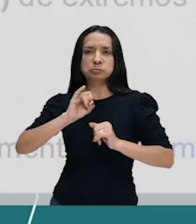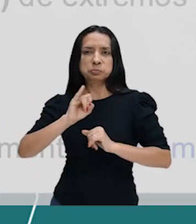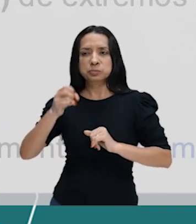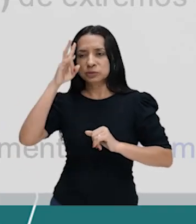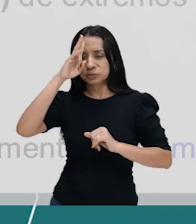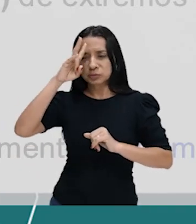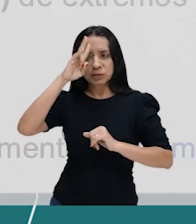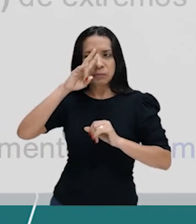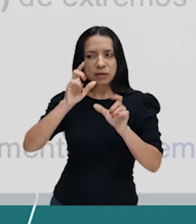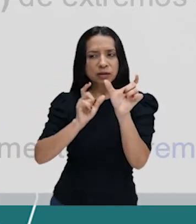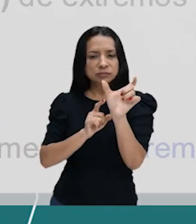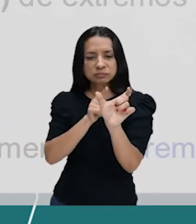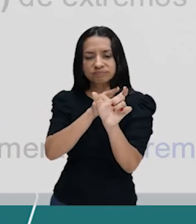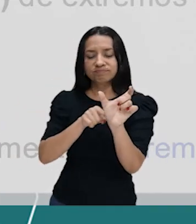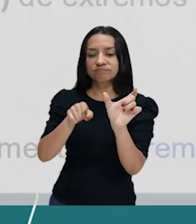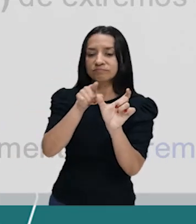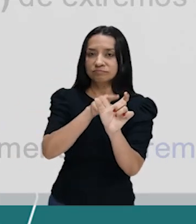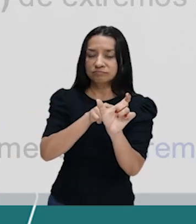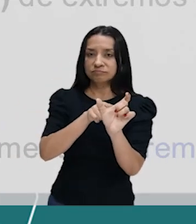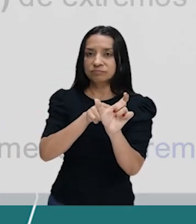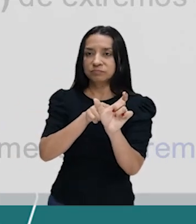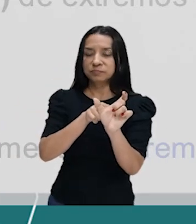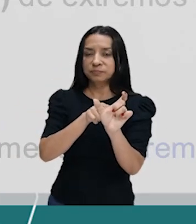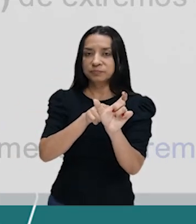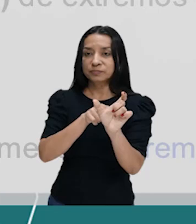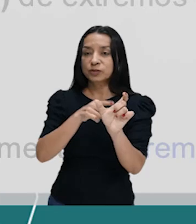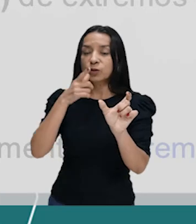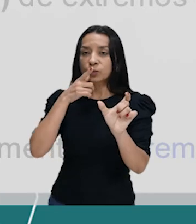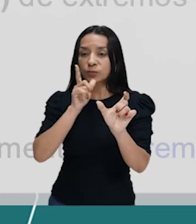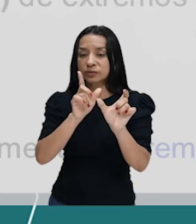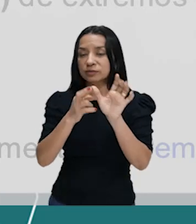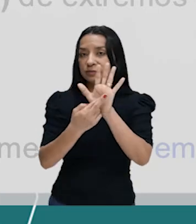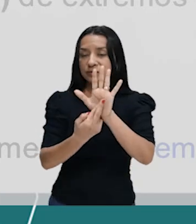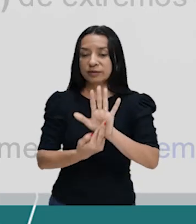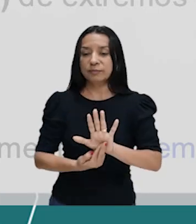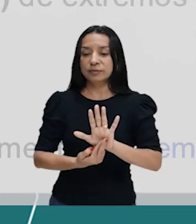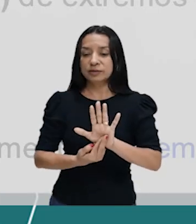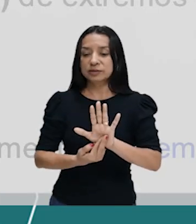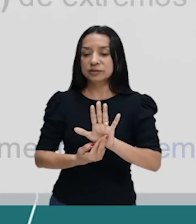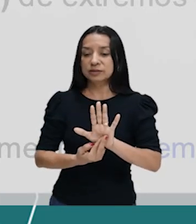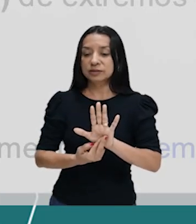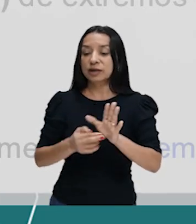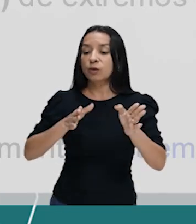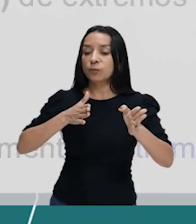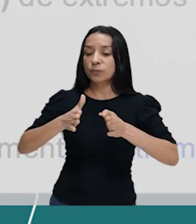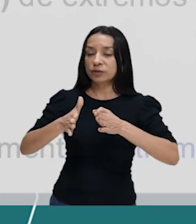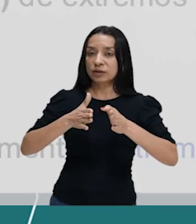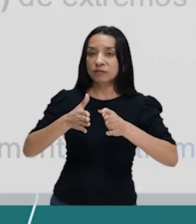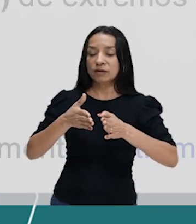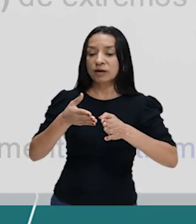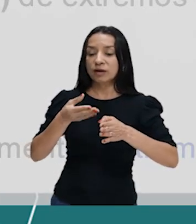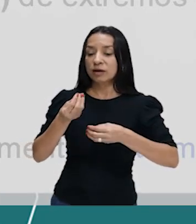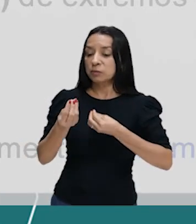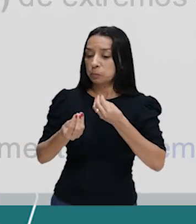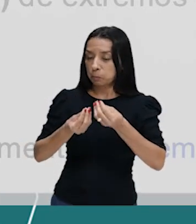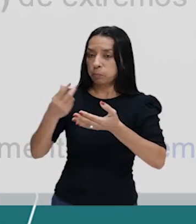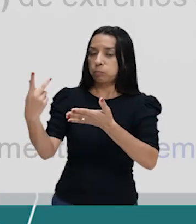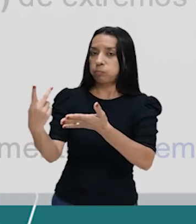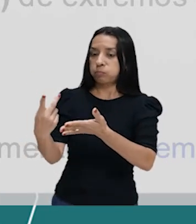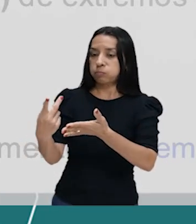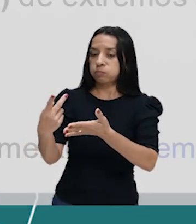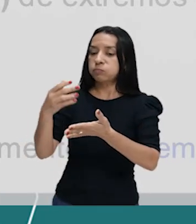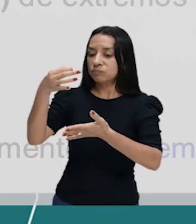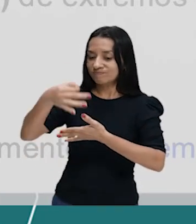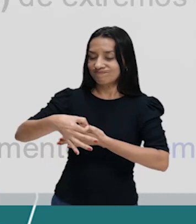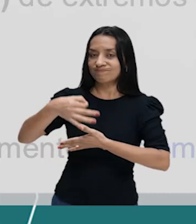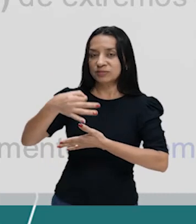dessa terminologia? Desde que você consiga representar o intervalo da maneira correta, e você aqui já viu 4